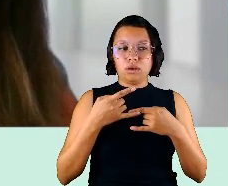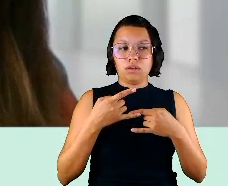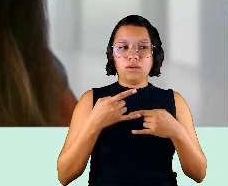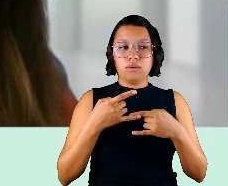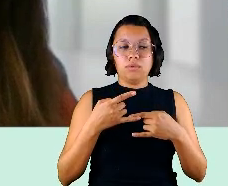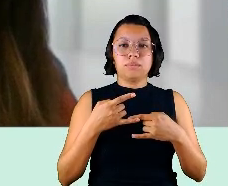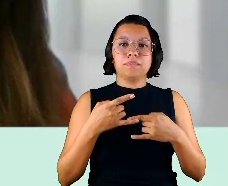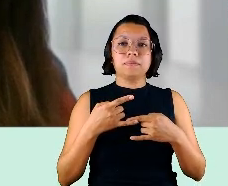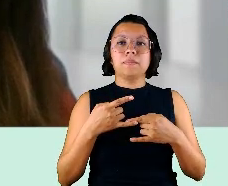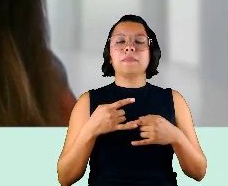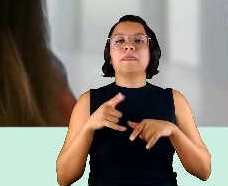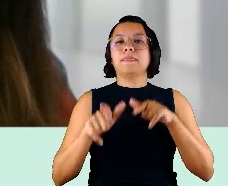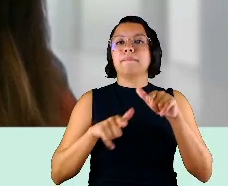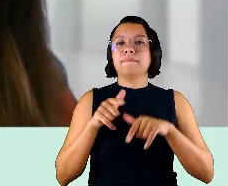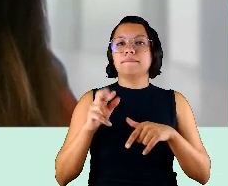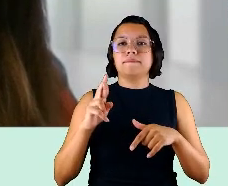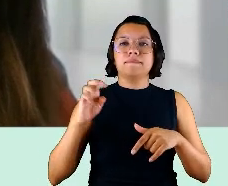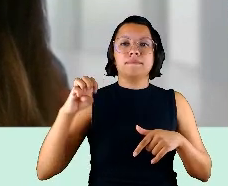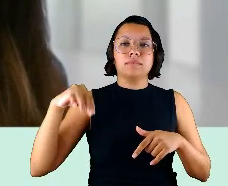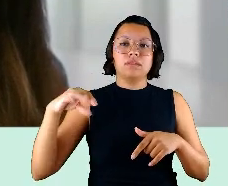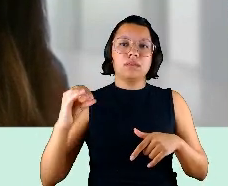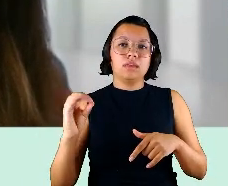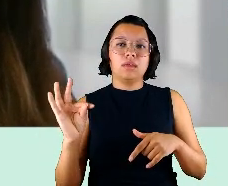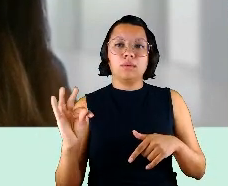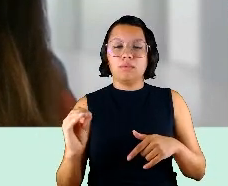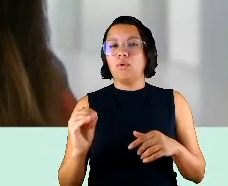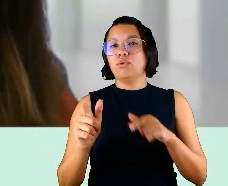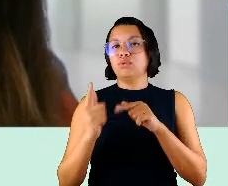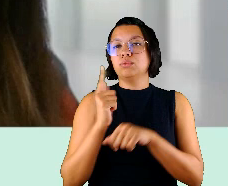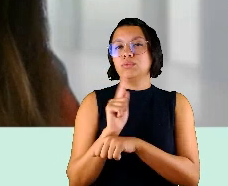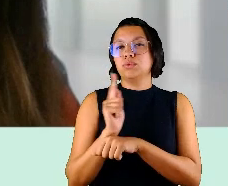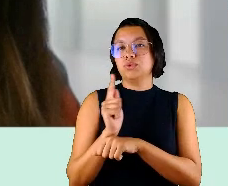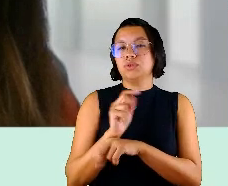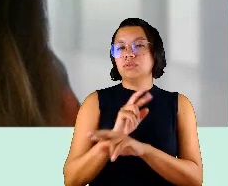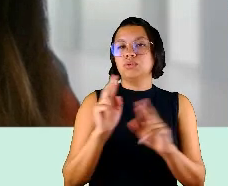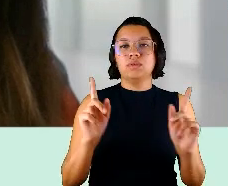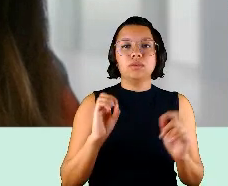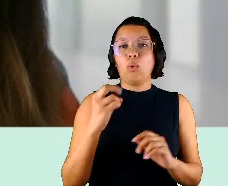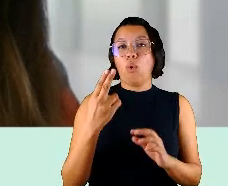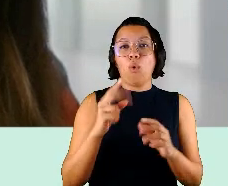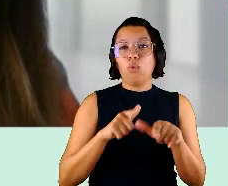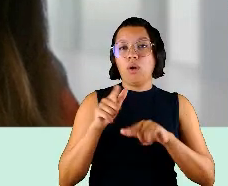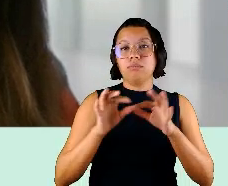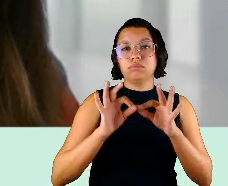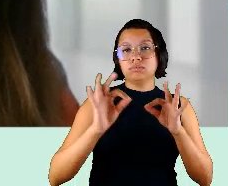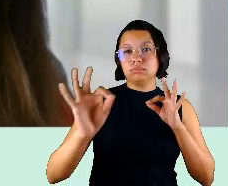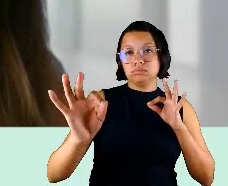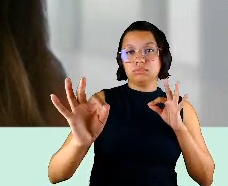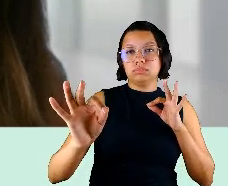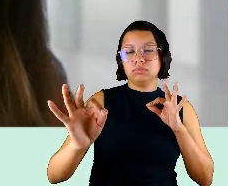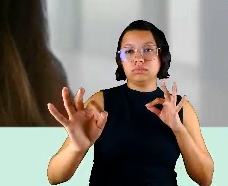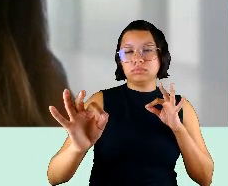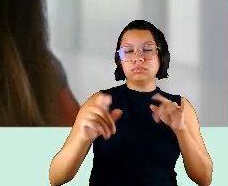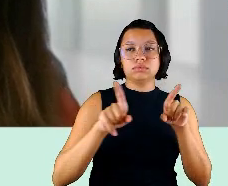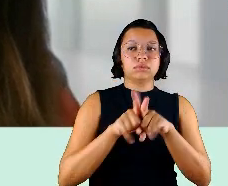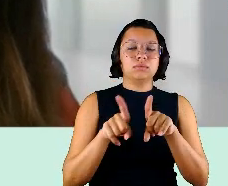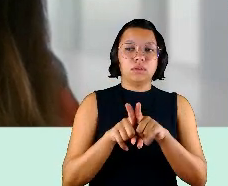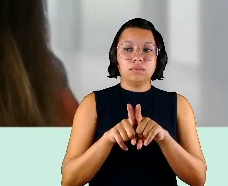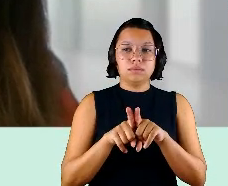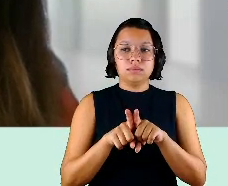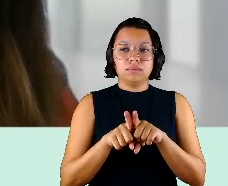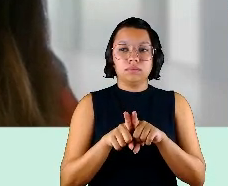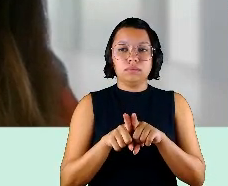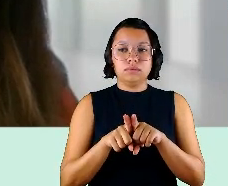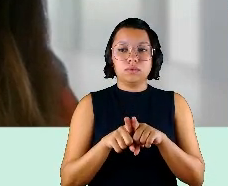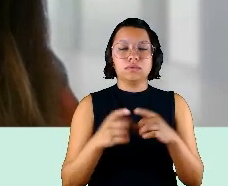trabalho remoto por gestão diferenciada ou o trabalho à distância, e também